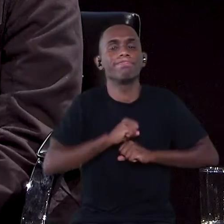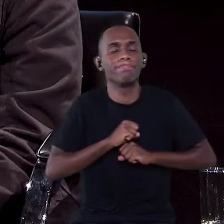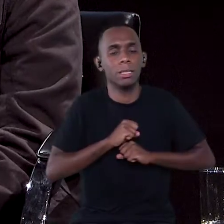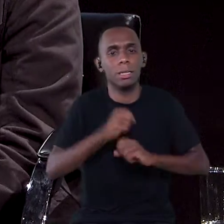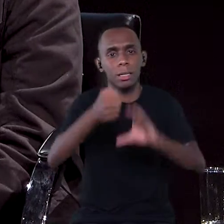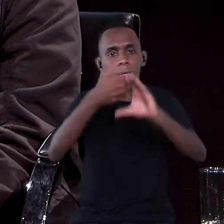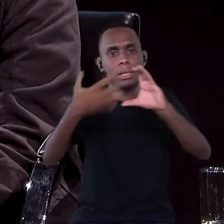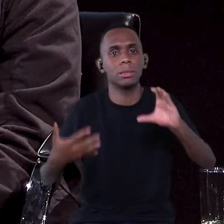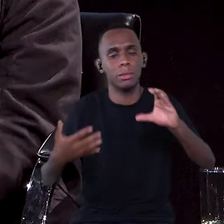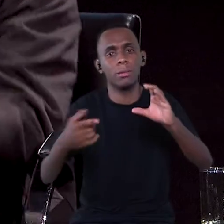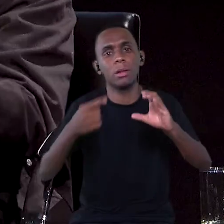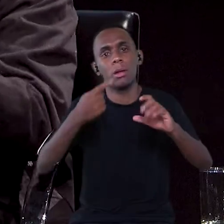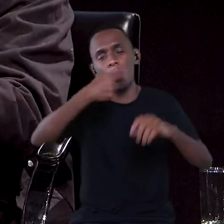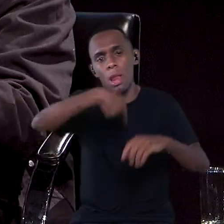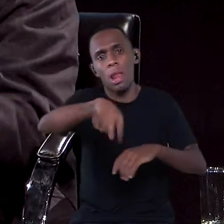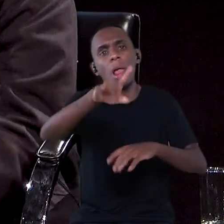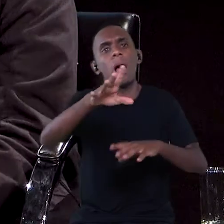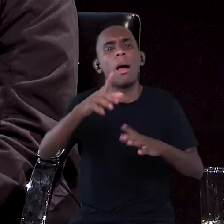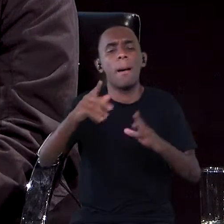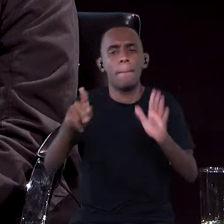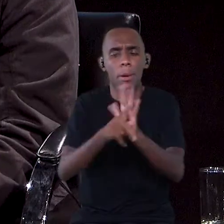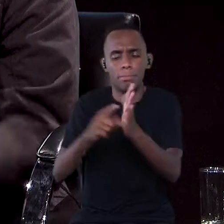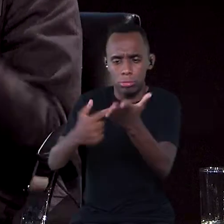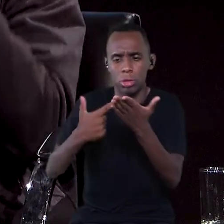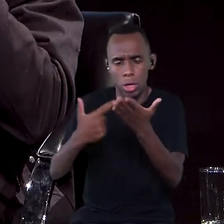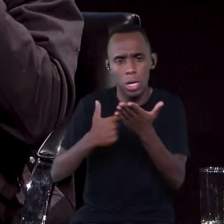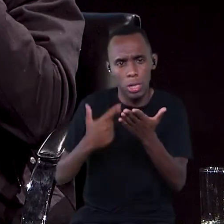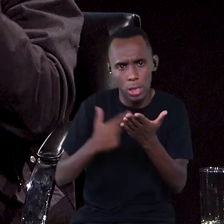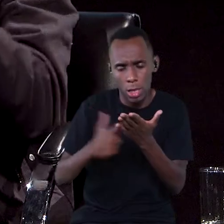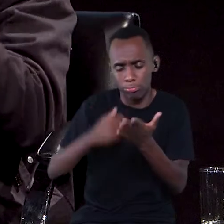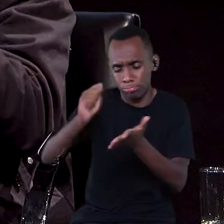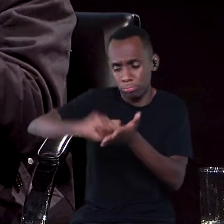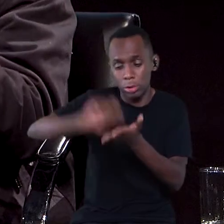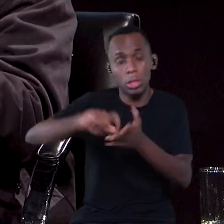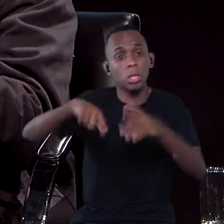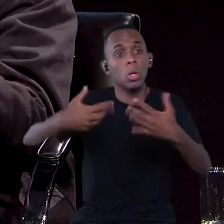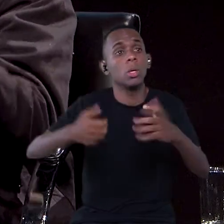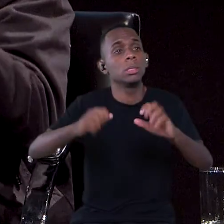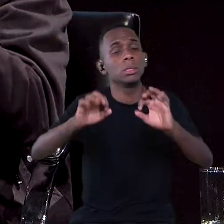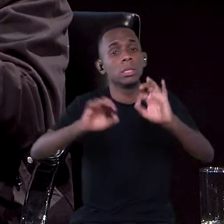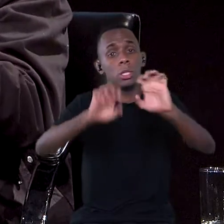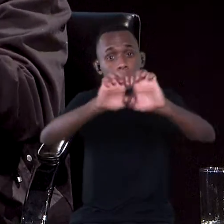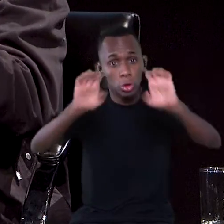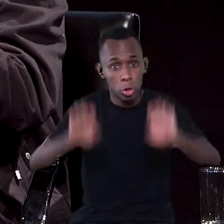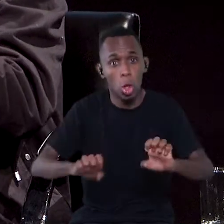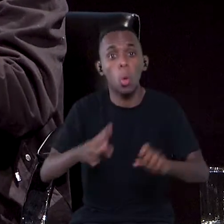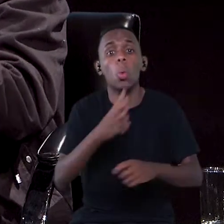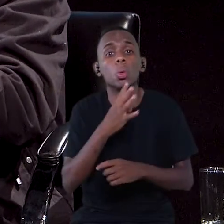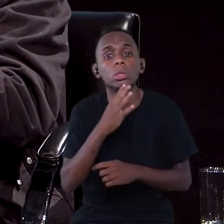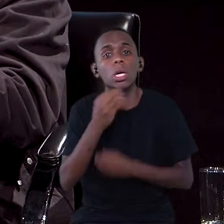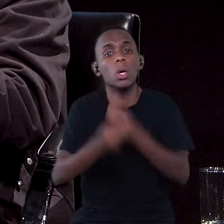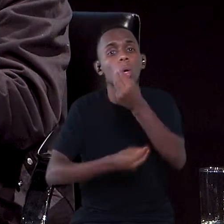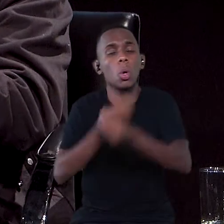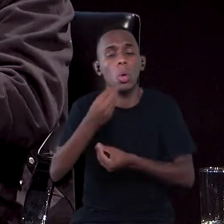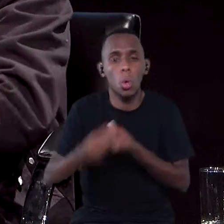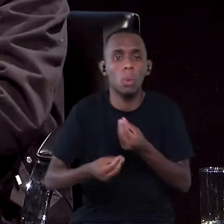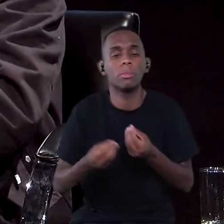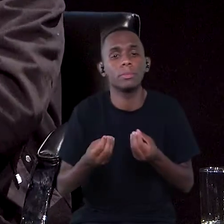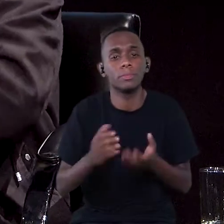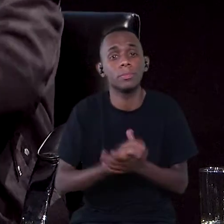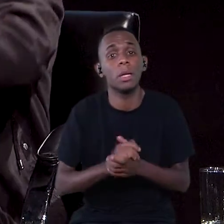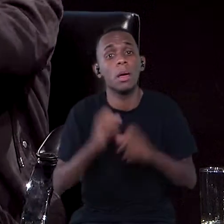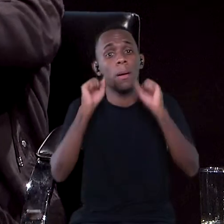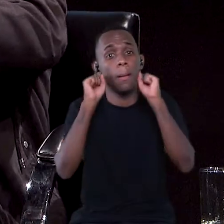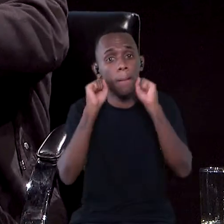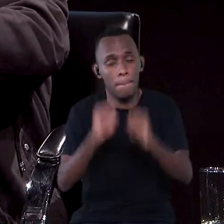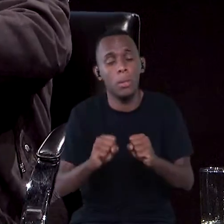apropriamos, a gente vai lá e puxa para a literatura escrita. Essa estrutura literária, reconhecê-la e compreender como ela funciona hoje,